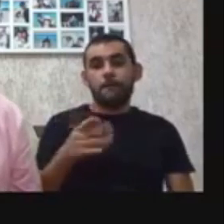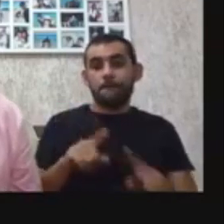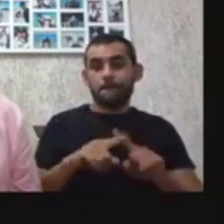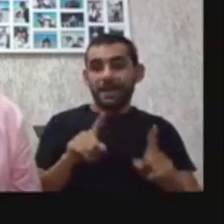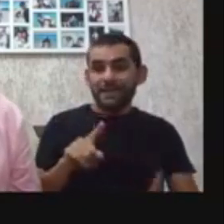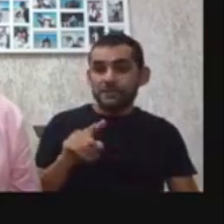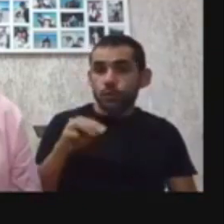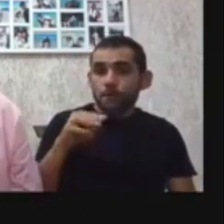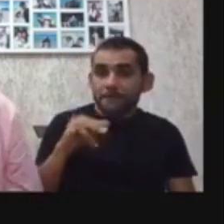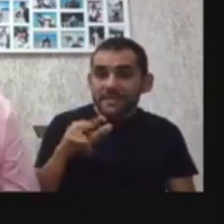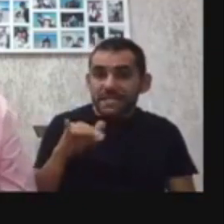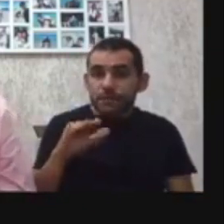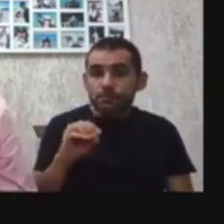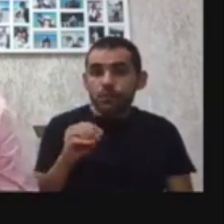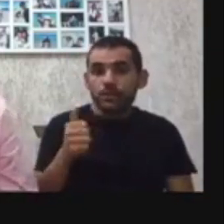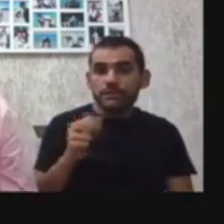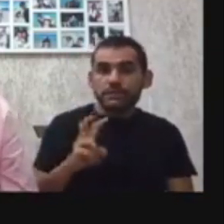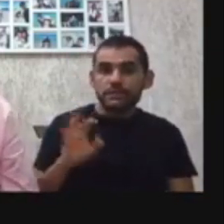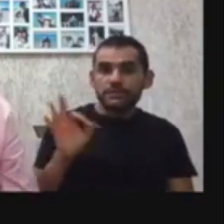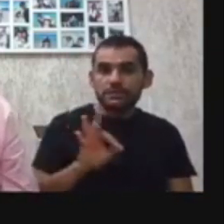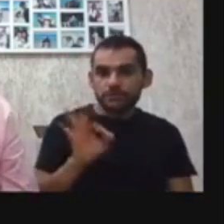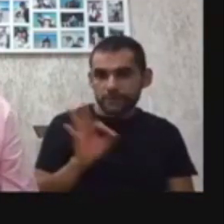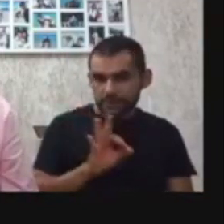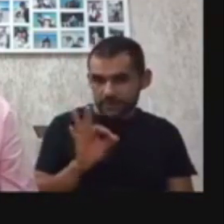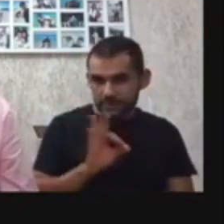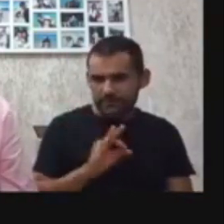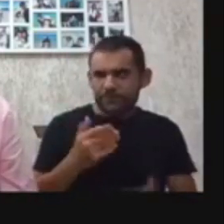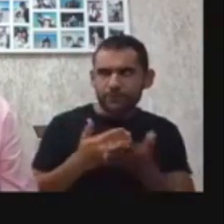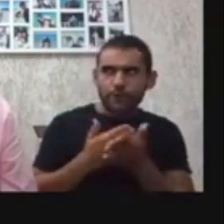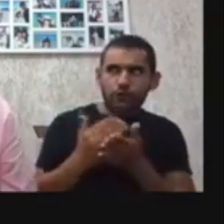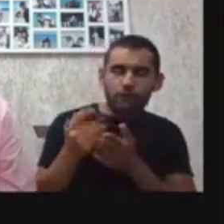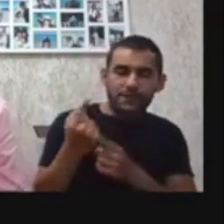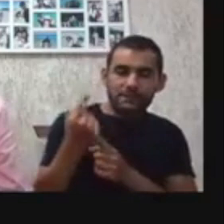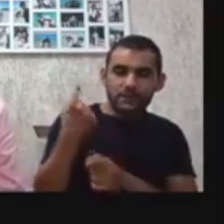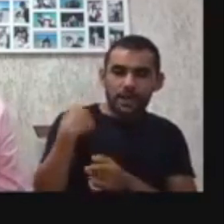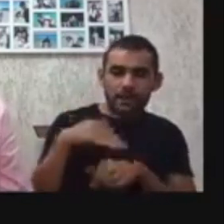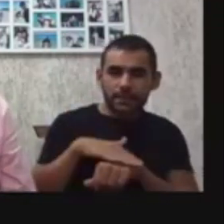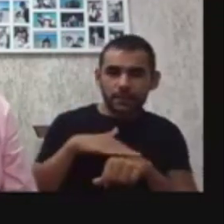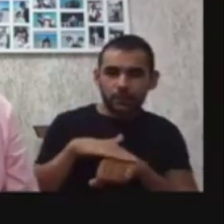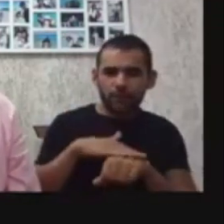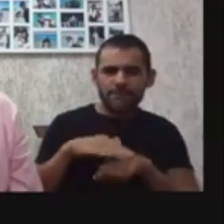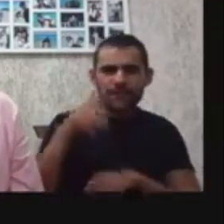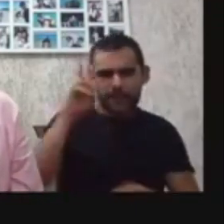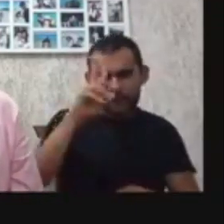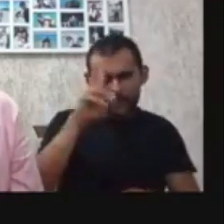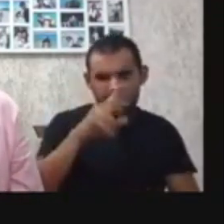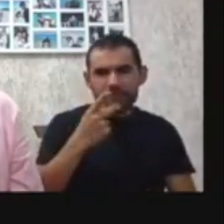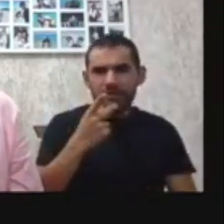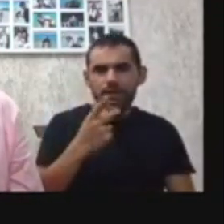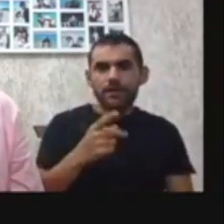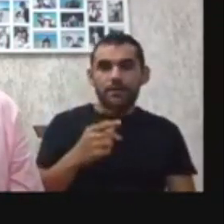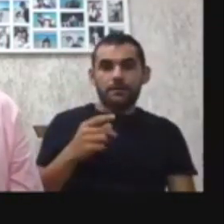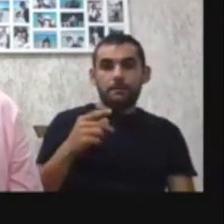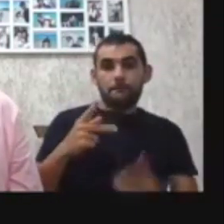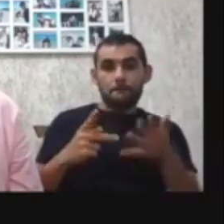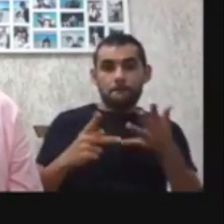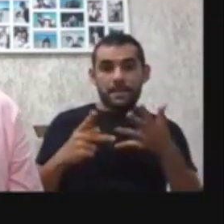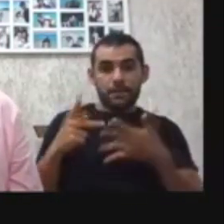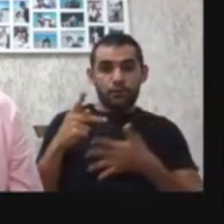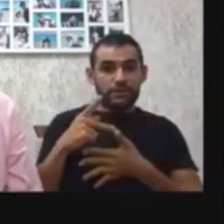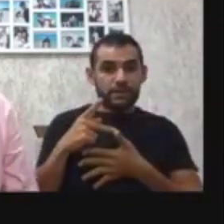mínimo é 15%. Aí eu volto lá no começo da nossa entrevista, da nossa conversa, você vai lembrar que eu te falei das